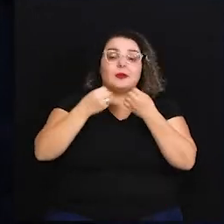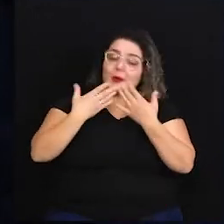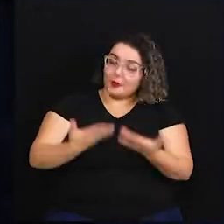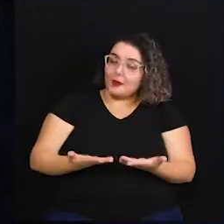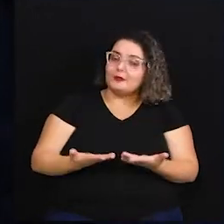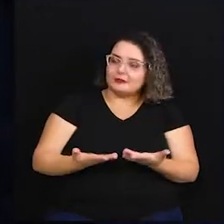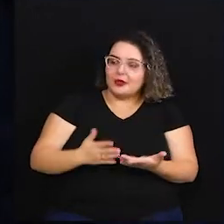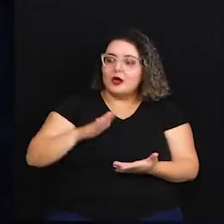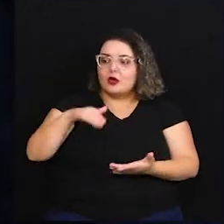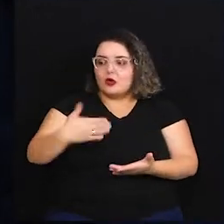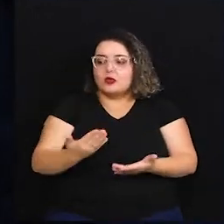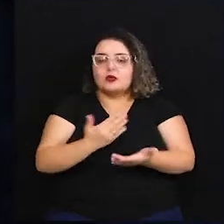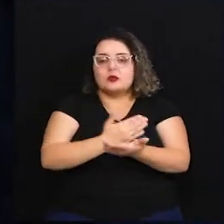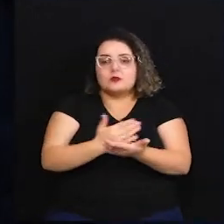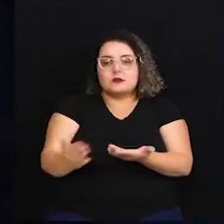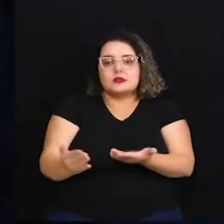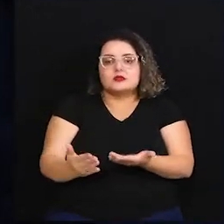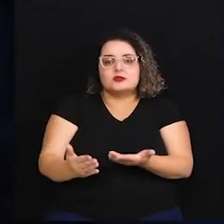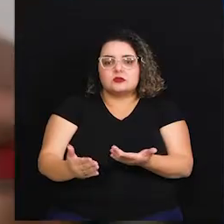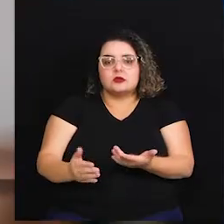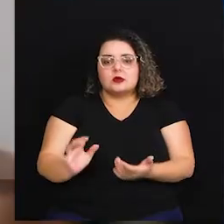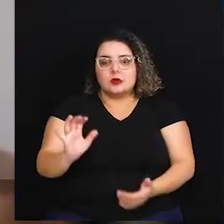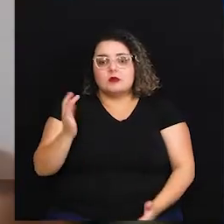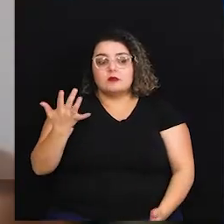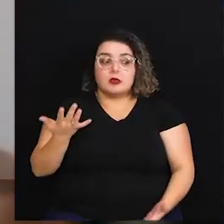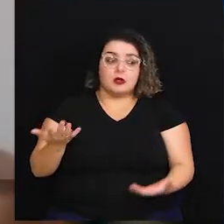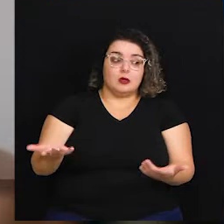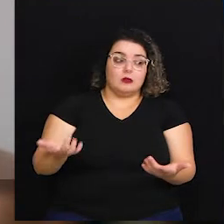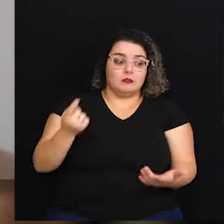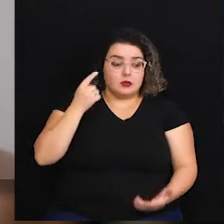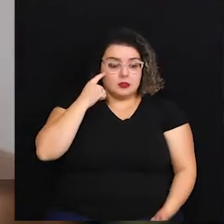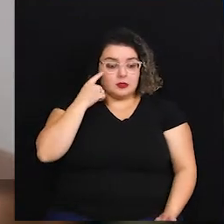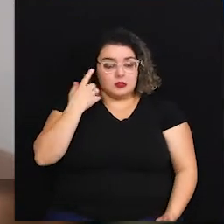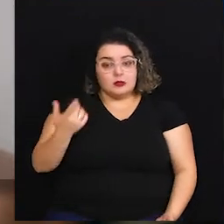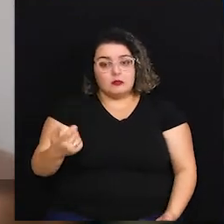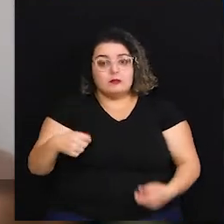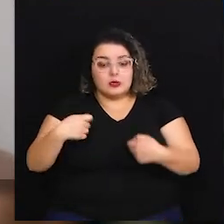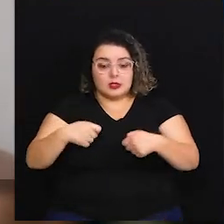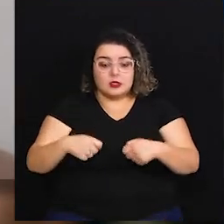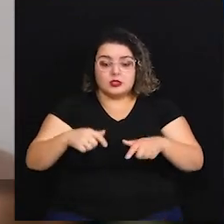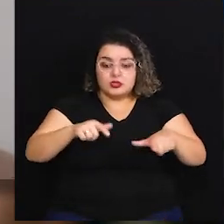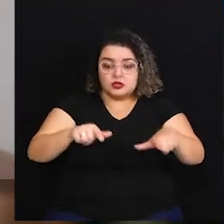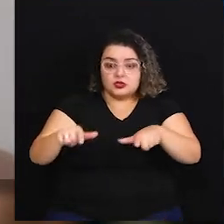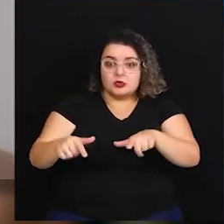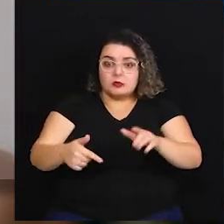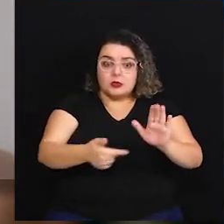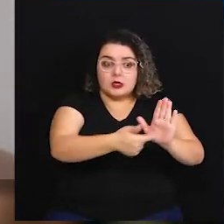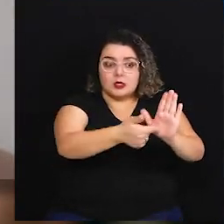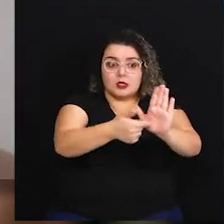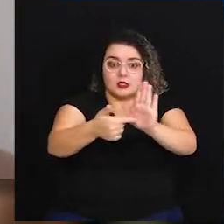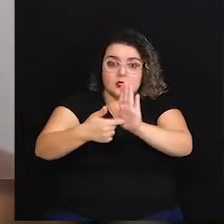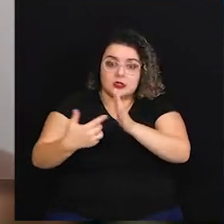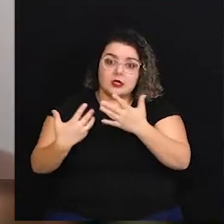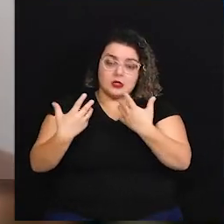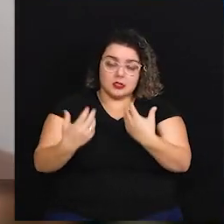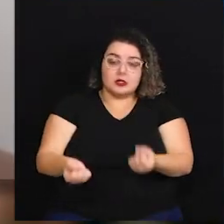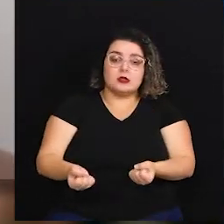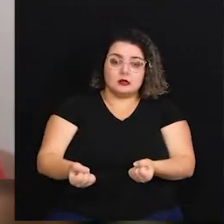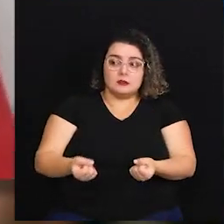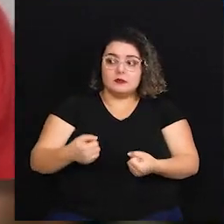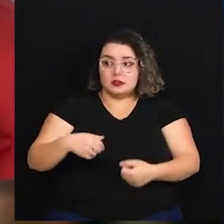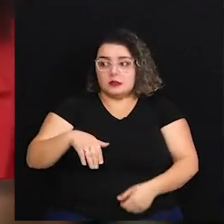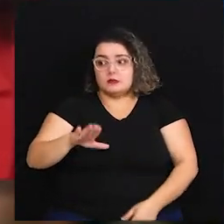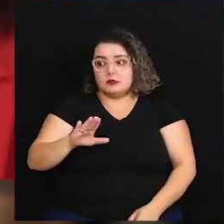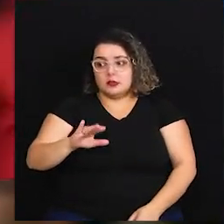Então, quando eu vi que isso estava começando a acontecer, eu falei, bom, eu preciso de espaço para poder expor todas as minhas peças e poder recebê-las aqui, né? Para dar